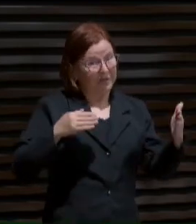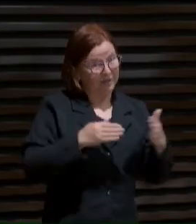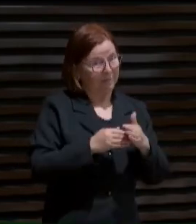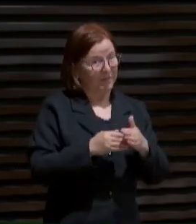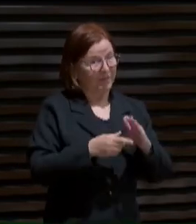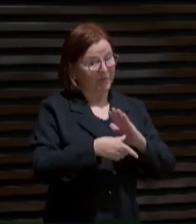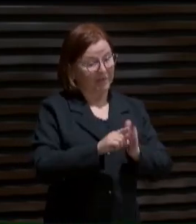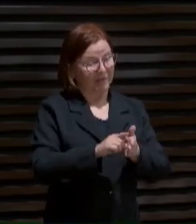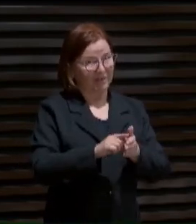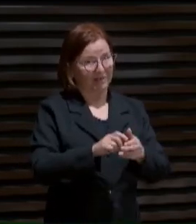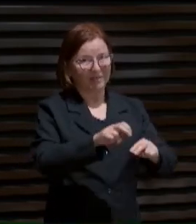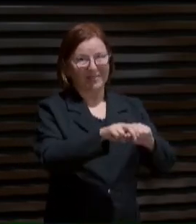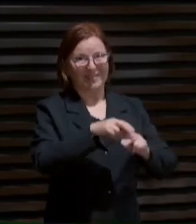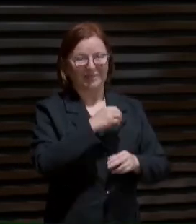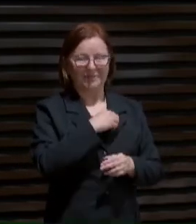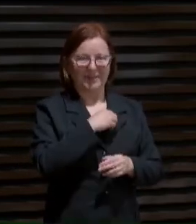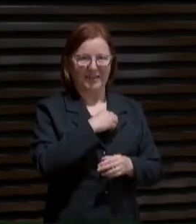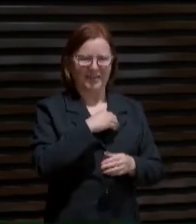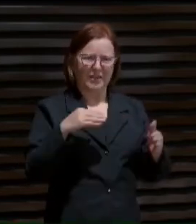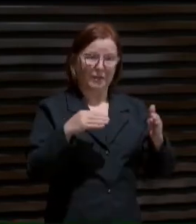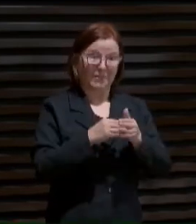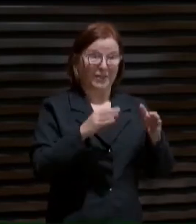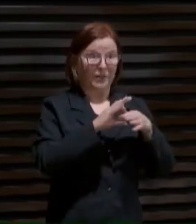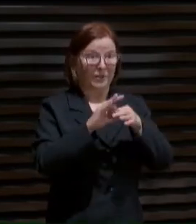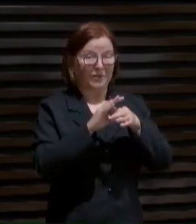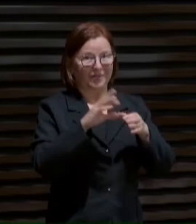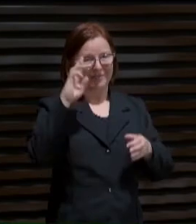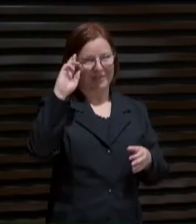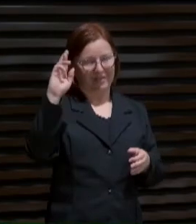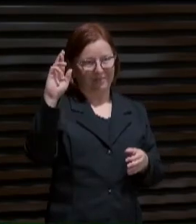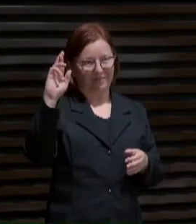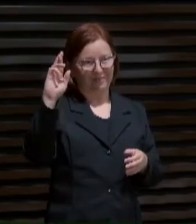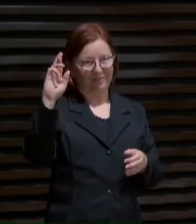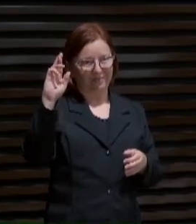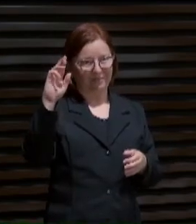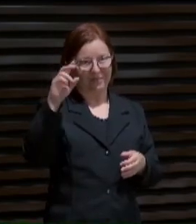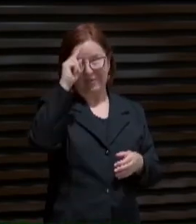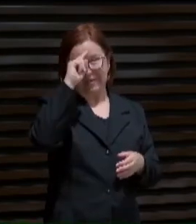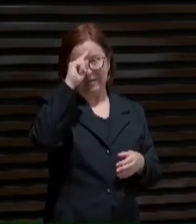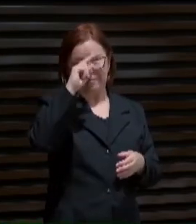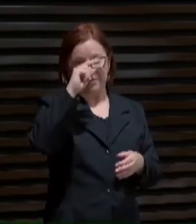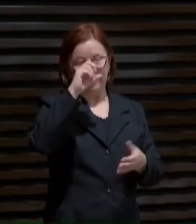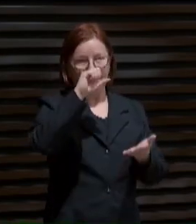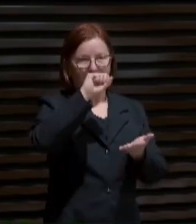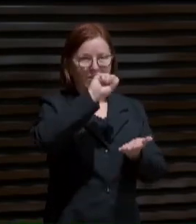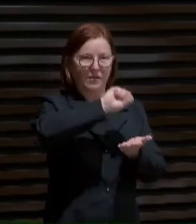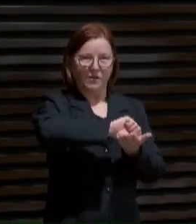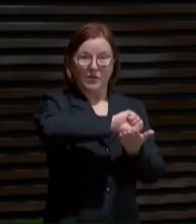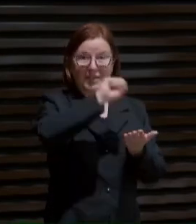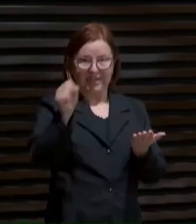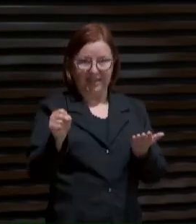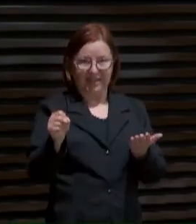pecado impedimos da comunhão com o senhor a ponto lembrando do Monte Sinai que se um animal